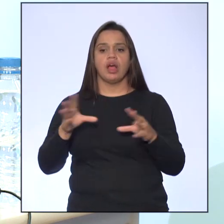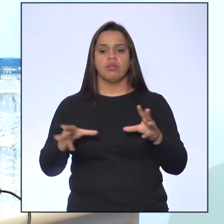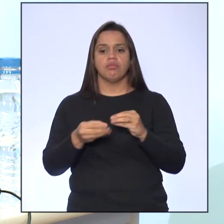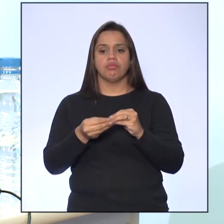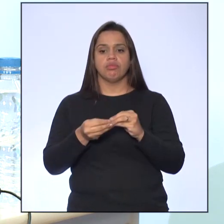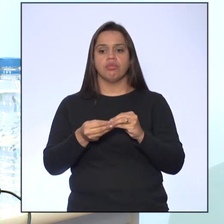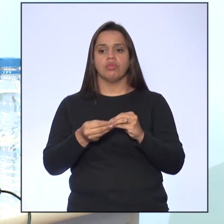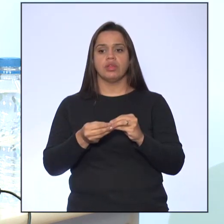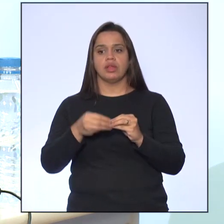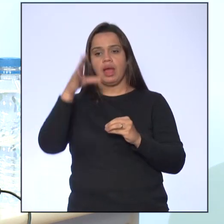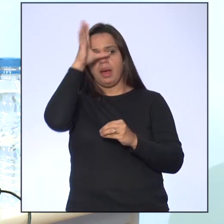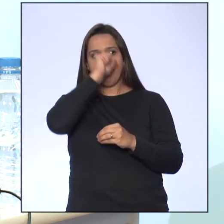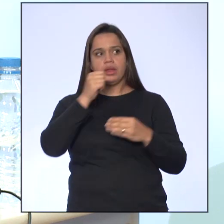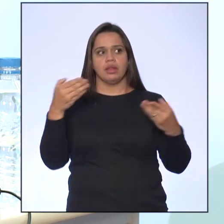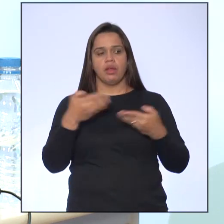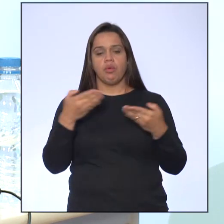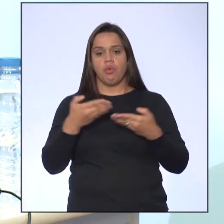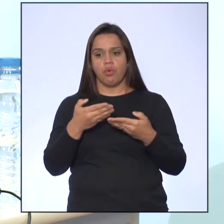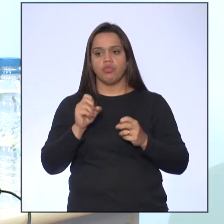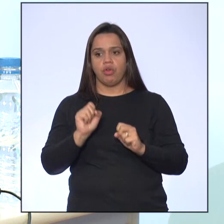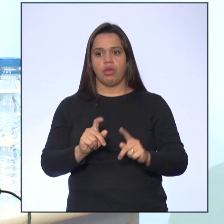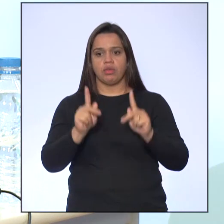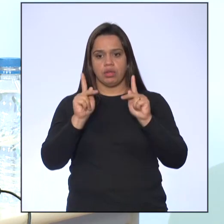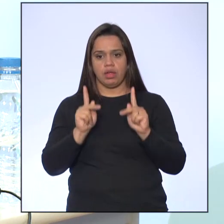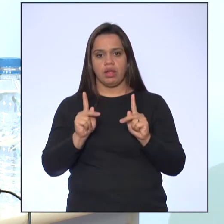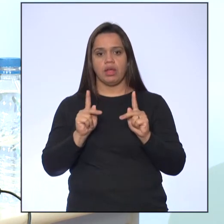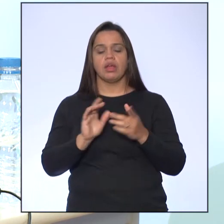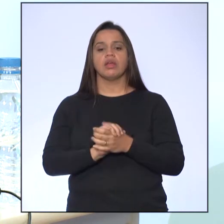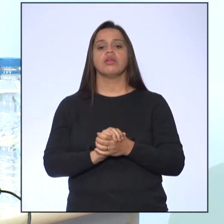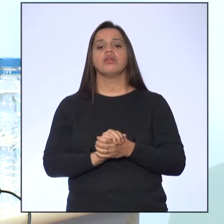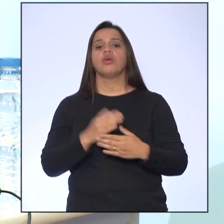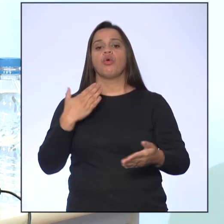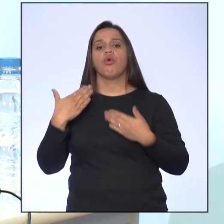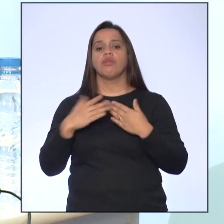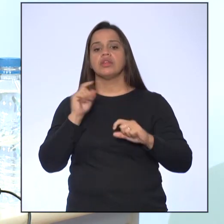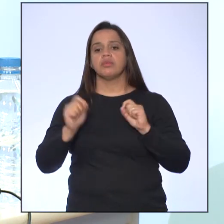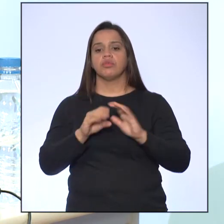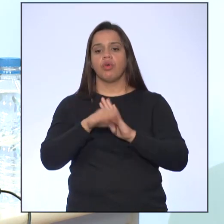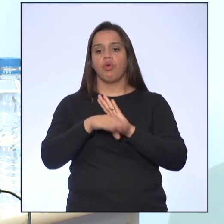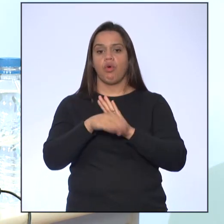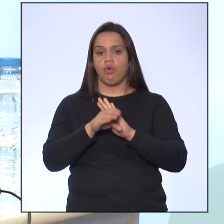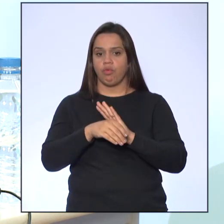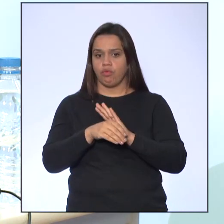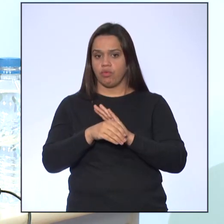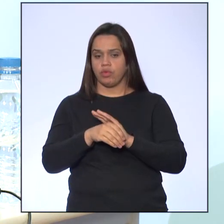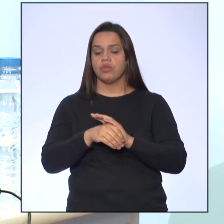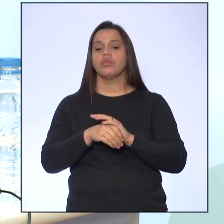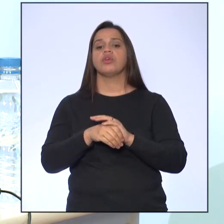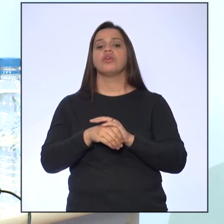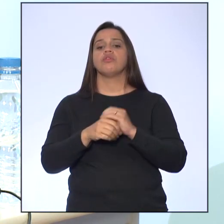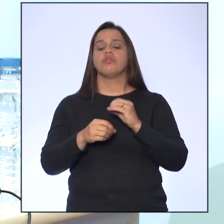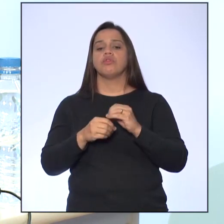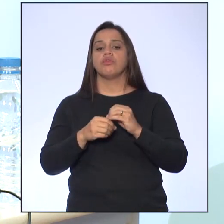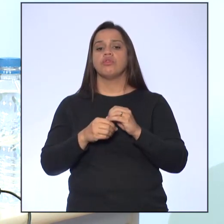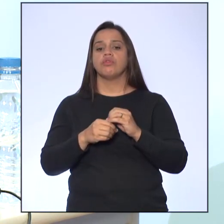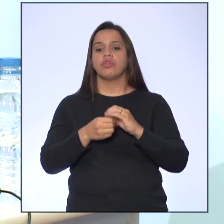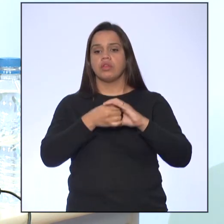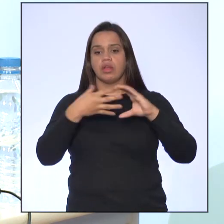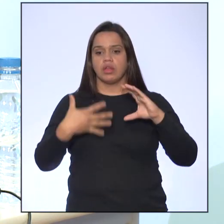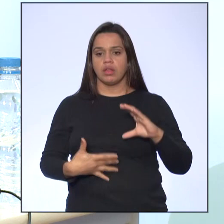hoje. Tá? Então, nós conversamos sobre os conceitos dos elementos constitutivos da